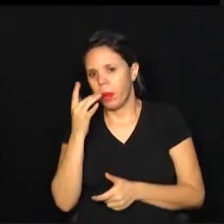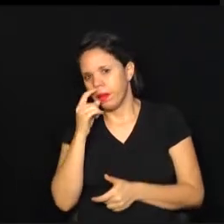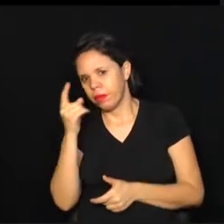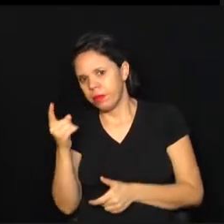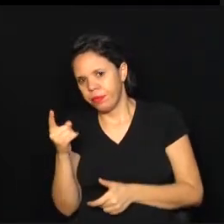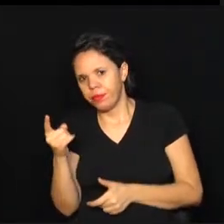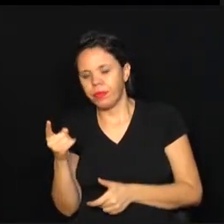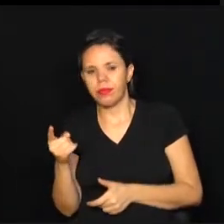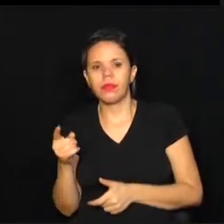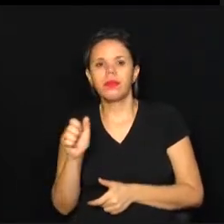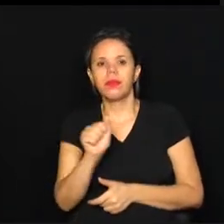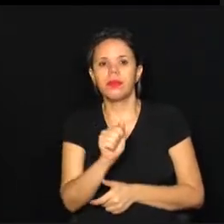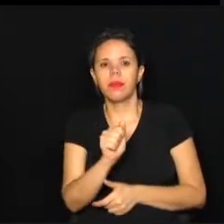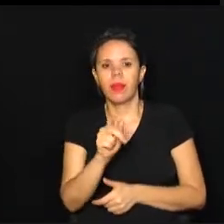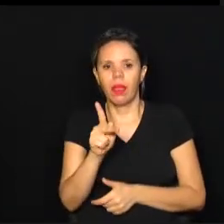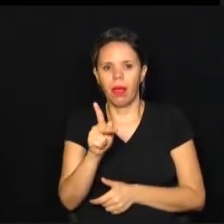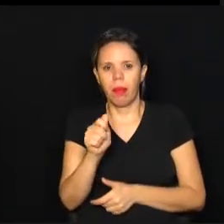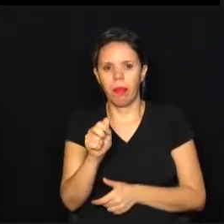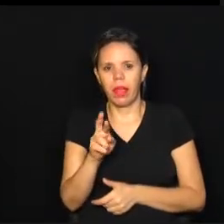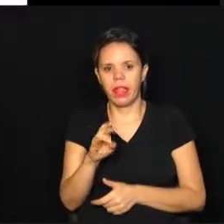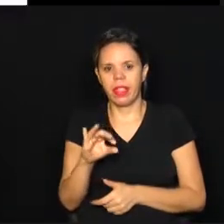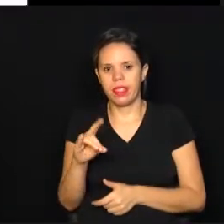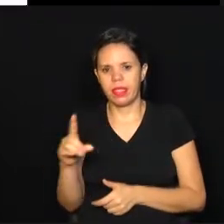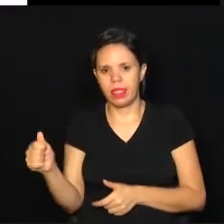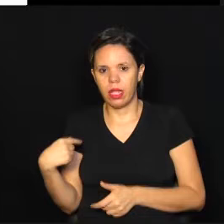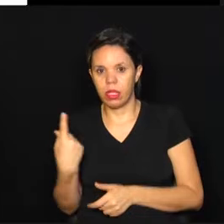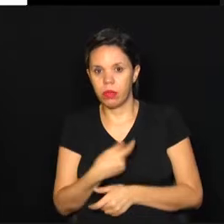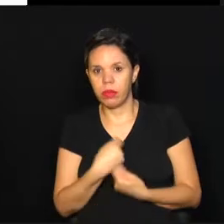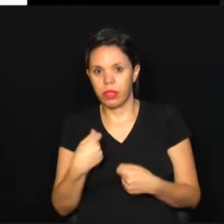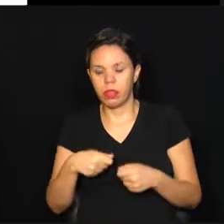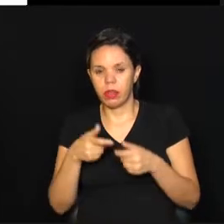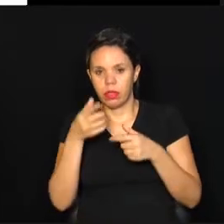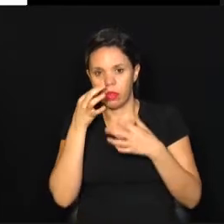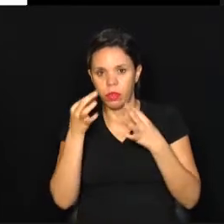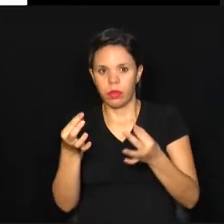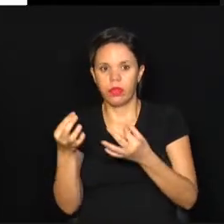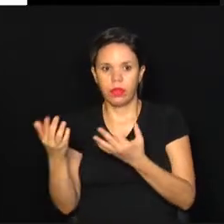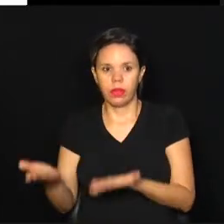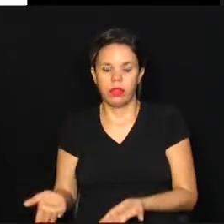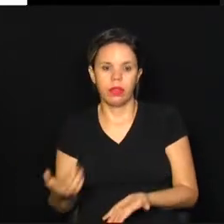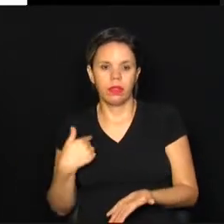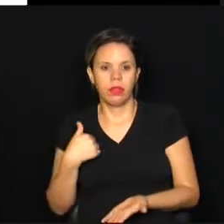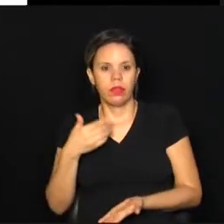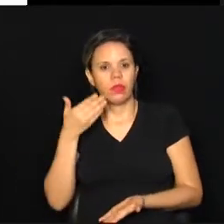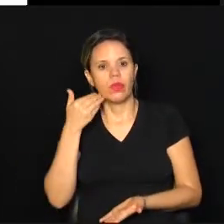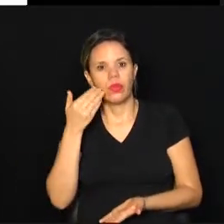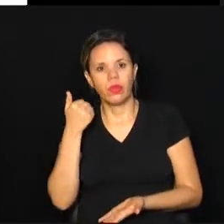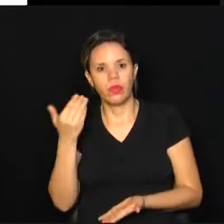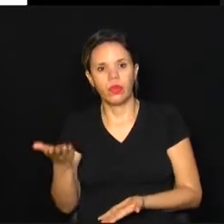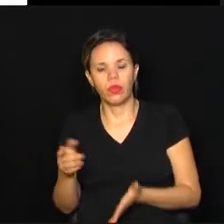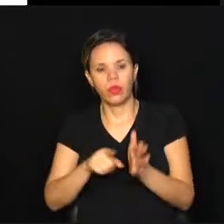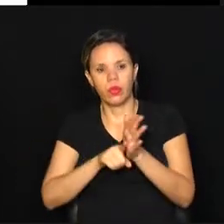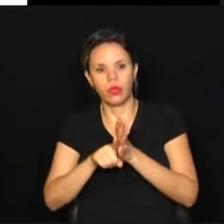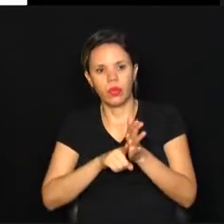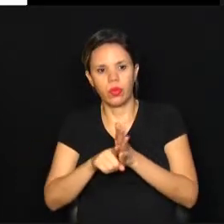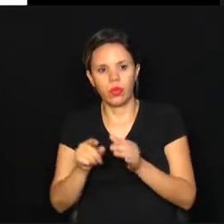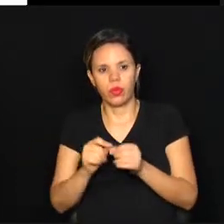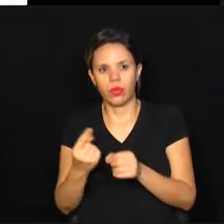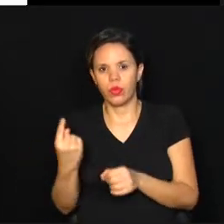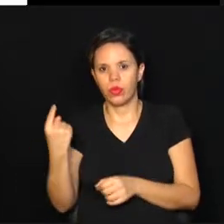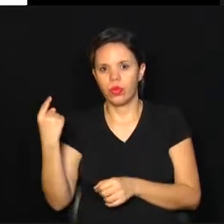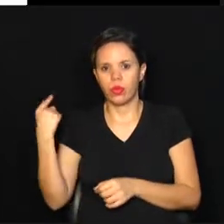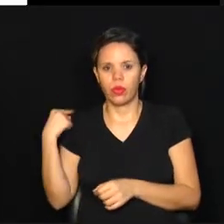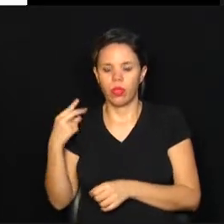Grande, Aparecida, né? Então, a gente precisa observar isso. Eu resgato aqui uma pesquisa que a gente fez lá